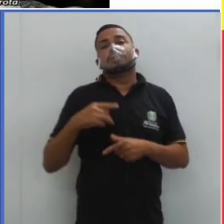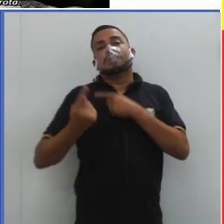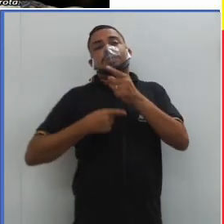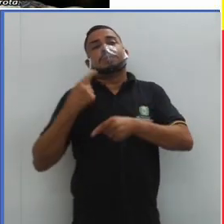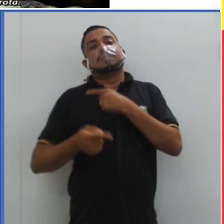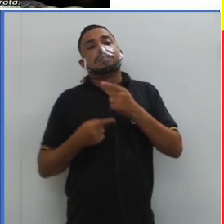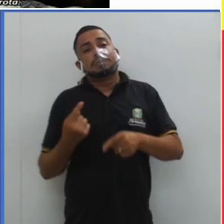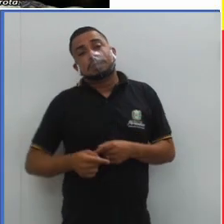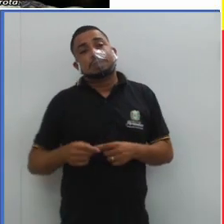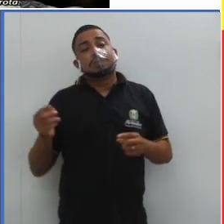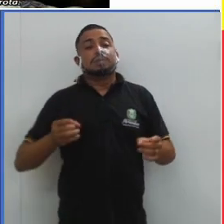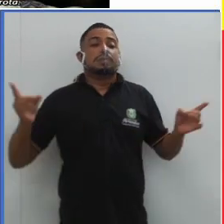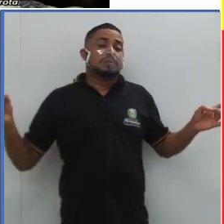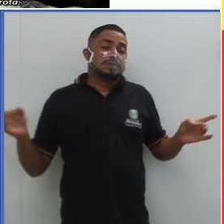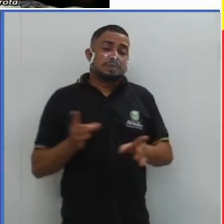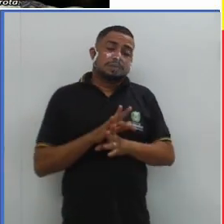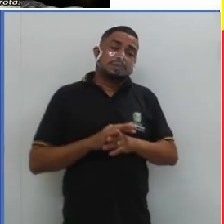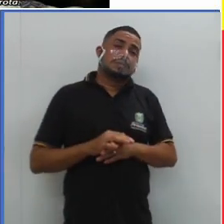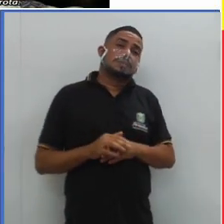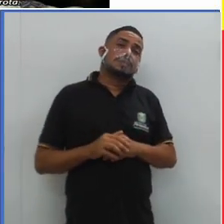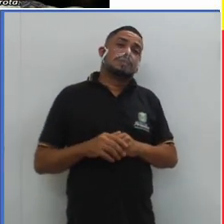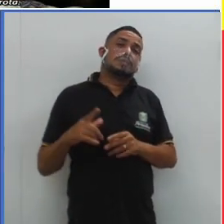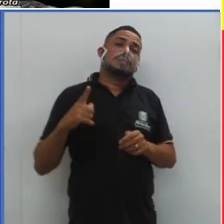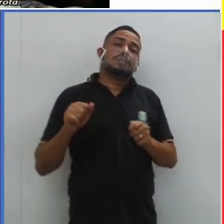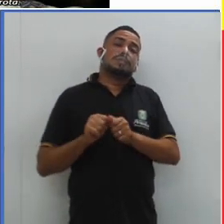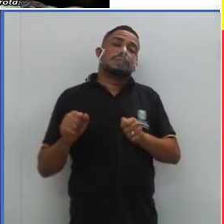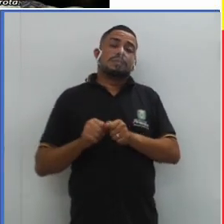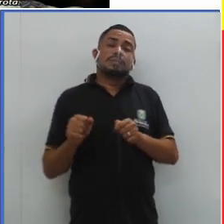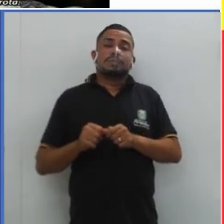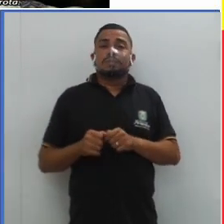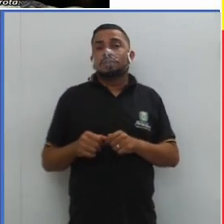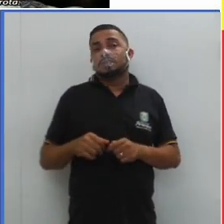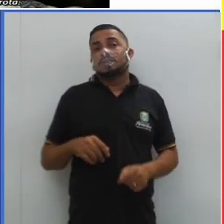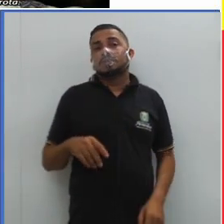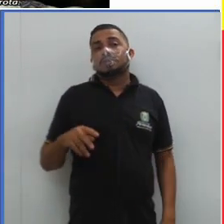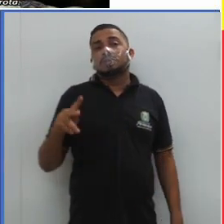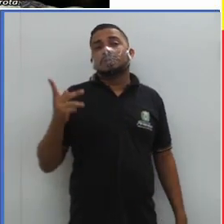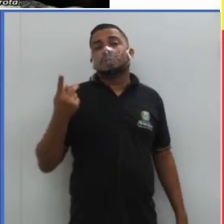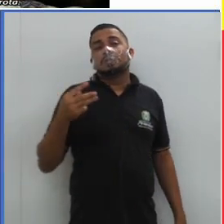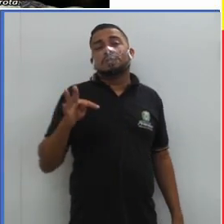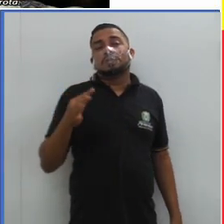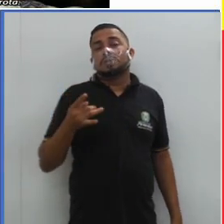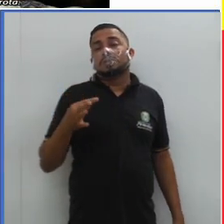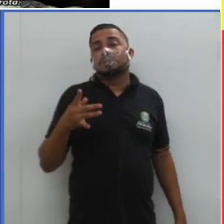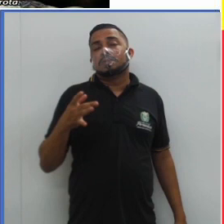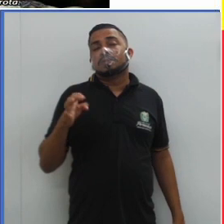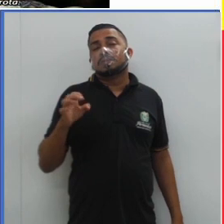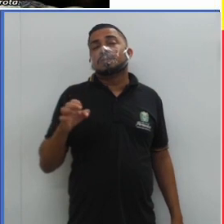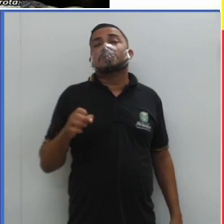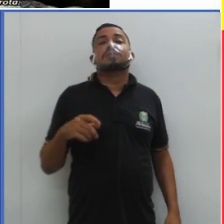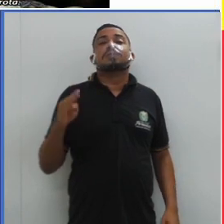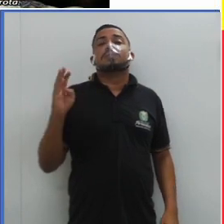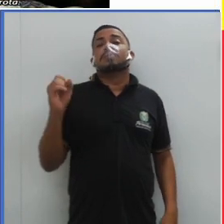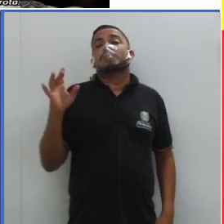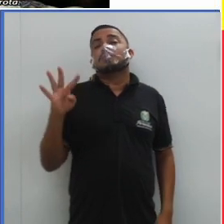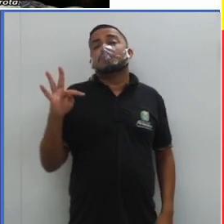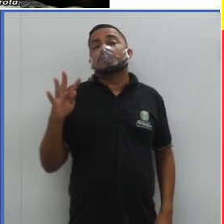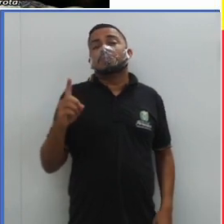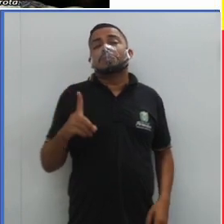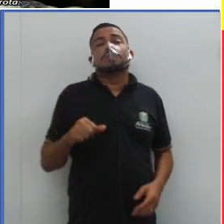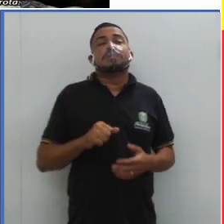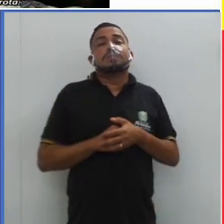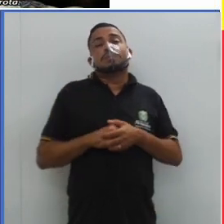obra, certo? Depois que o roteiro fica pronto, é a vez de se fazer o storyboard. O storyboard que eu falei para vocês, né? Que é